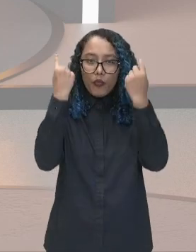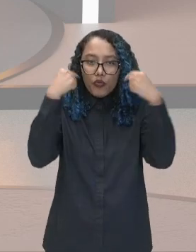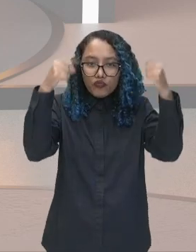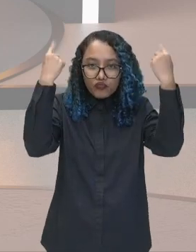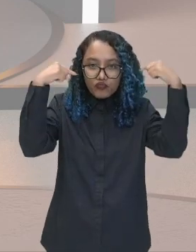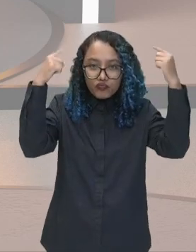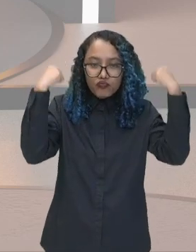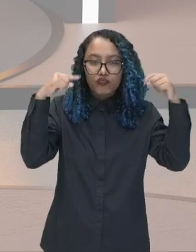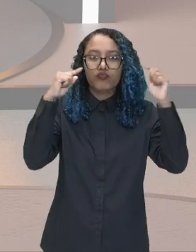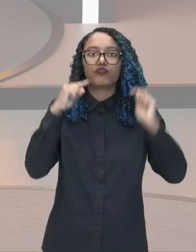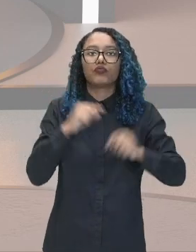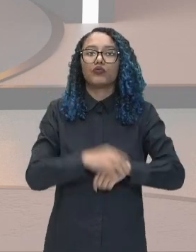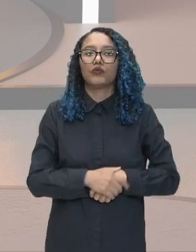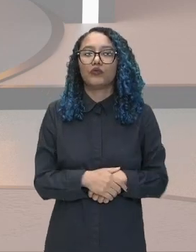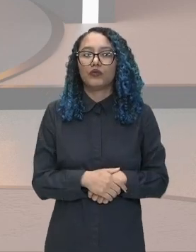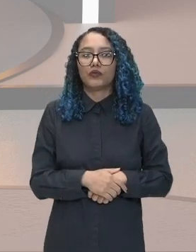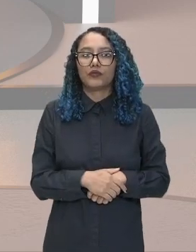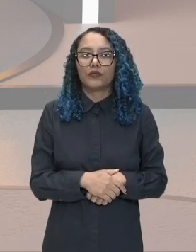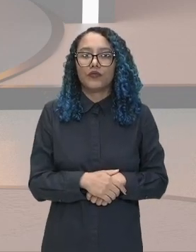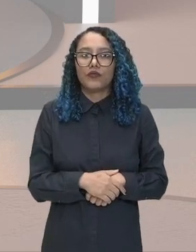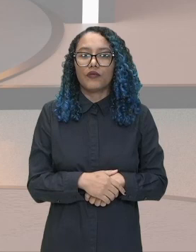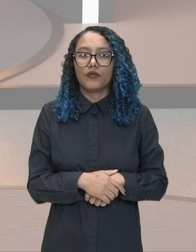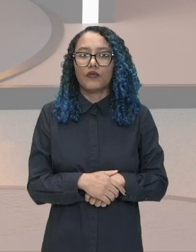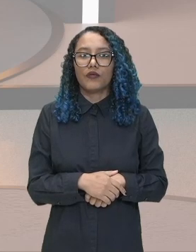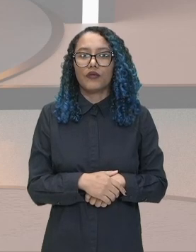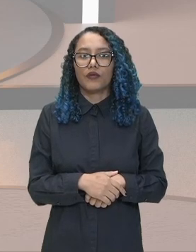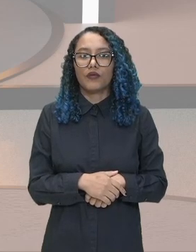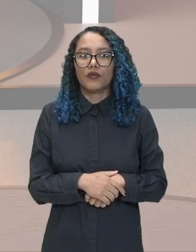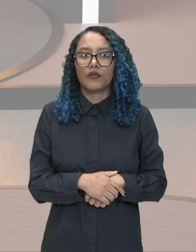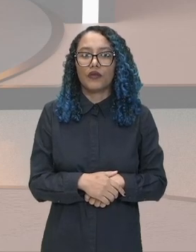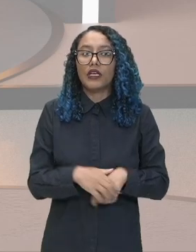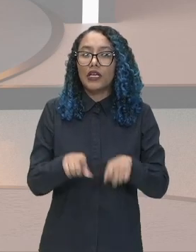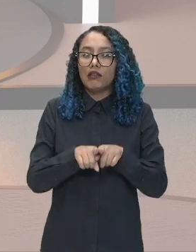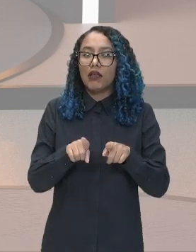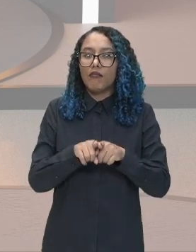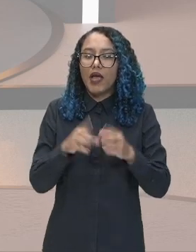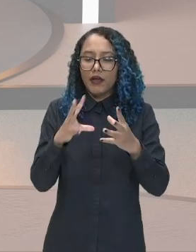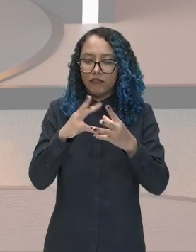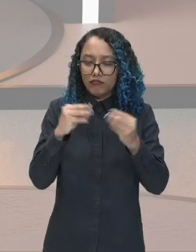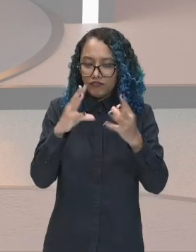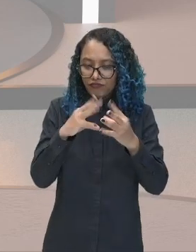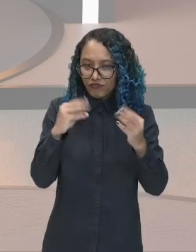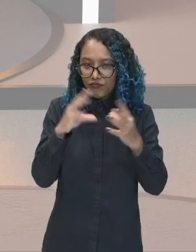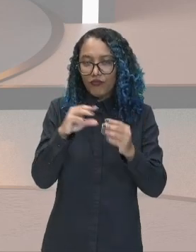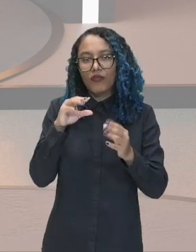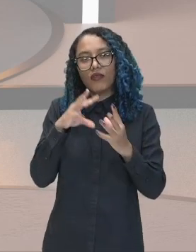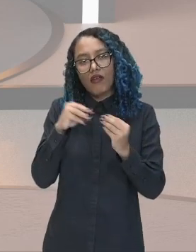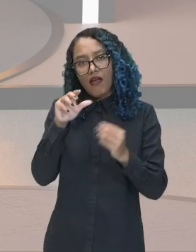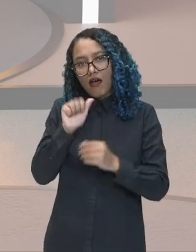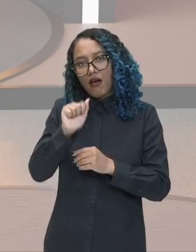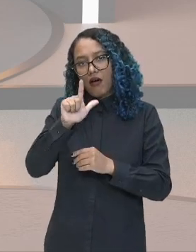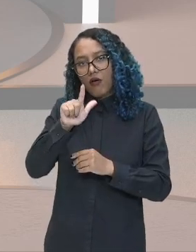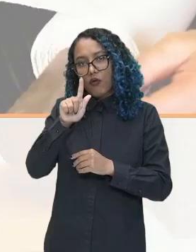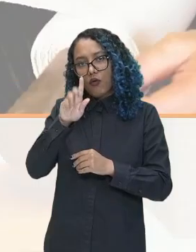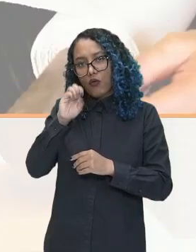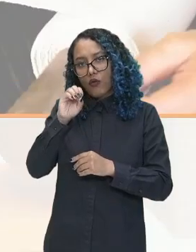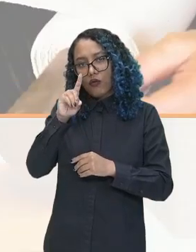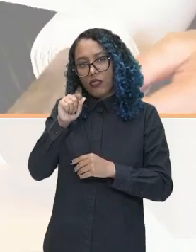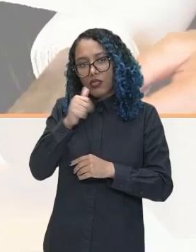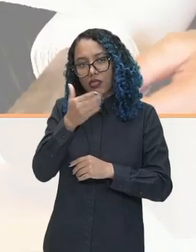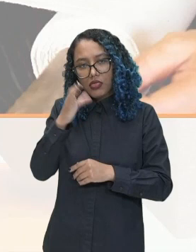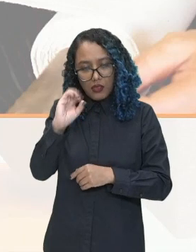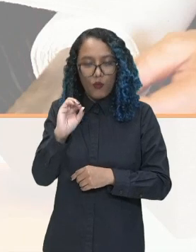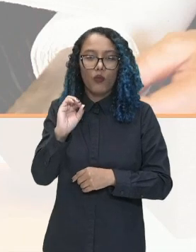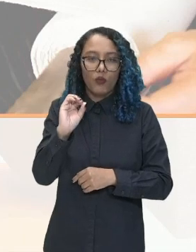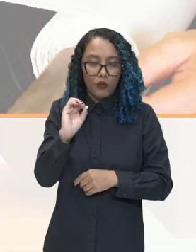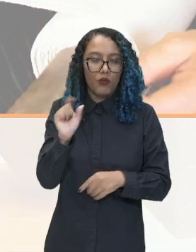cercamento que vai acontecer, né? E depois com algodão, não é isso? Então vejam lá, essa máquina,